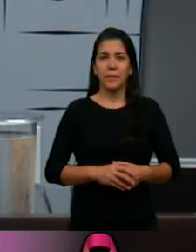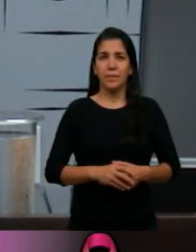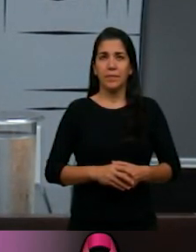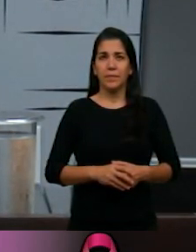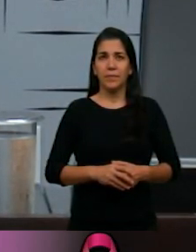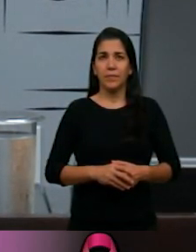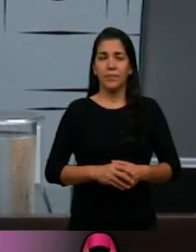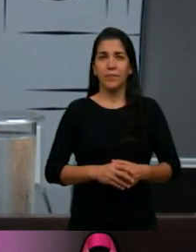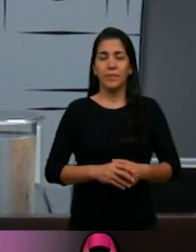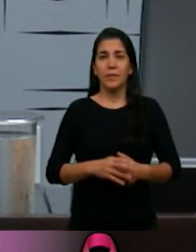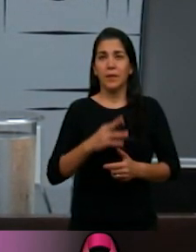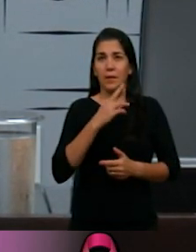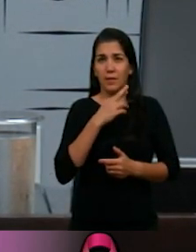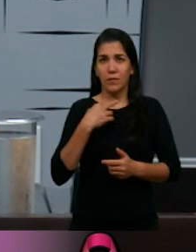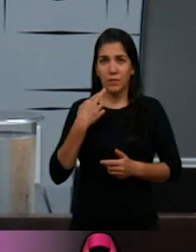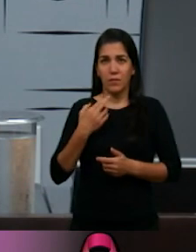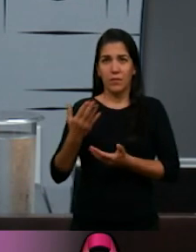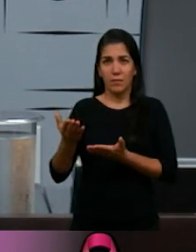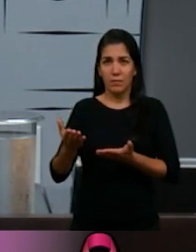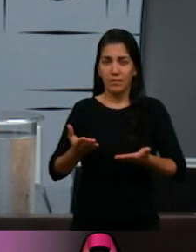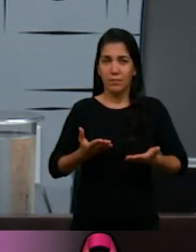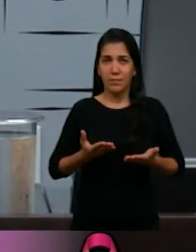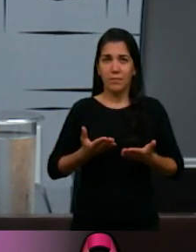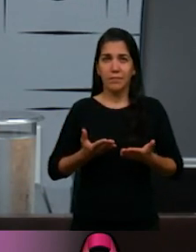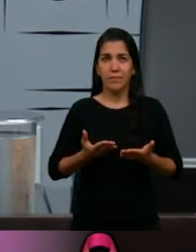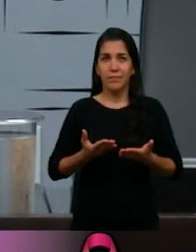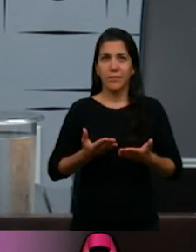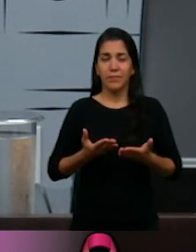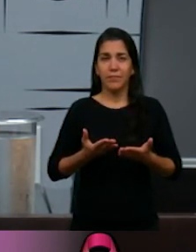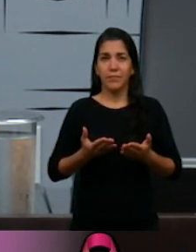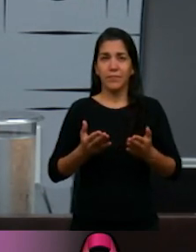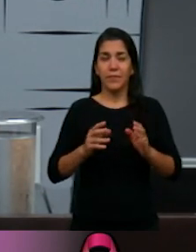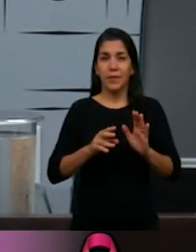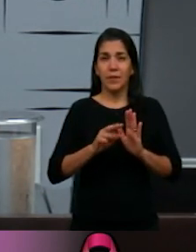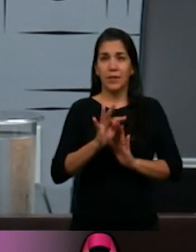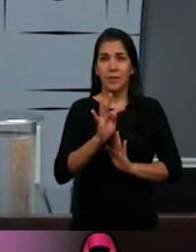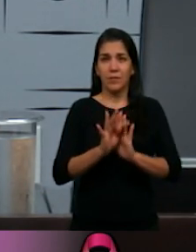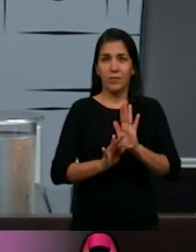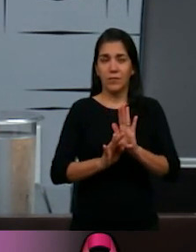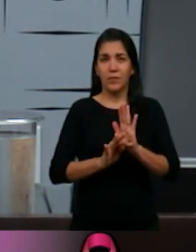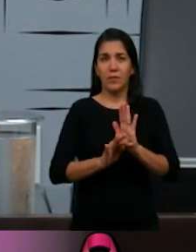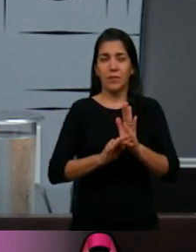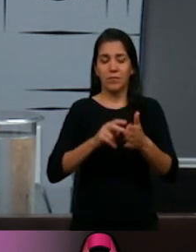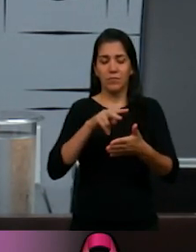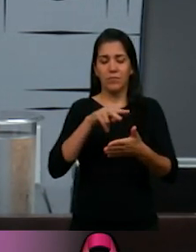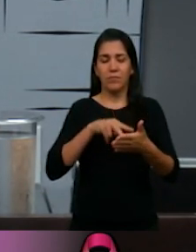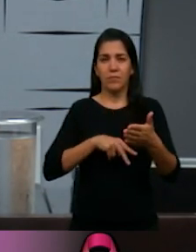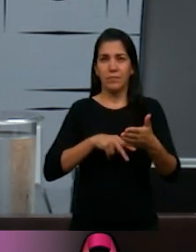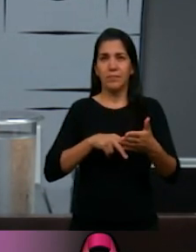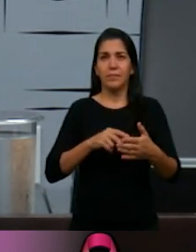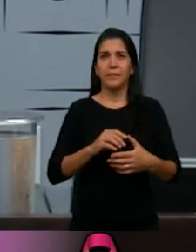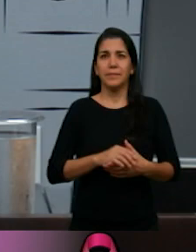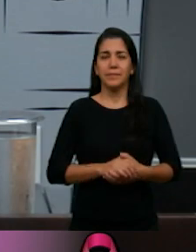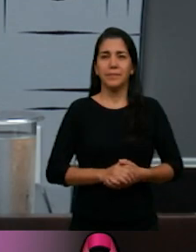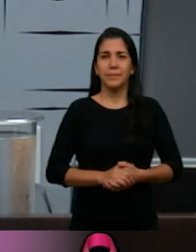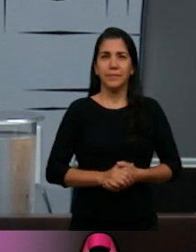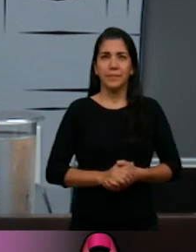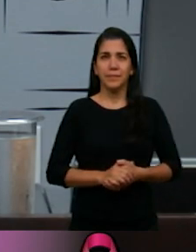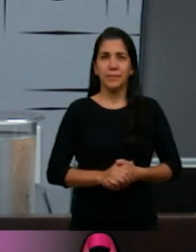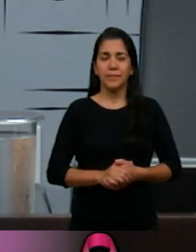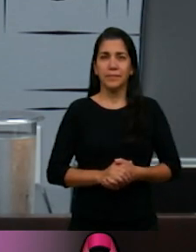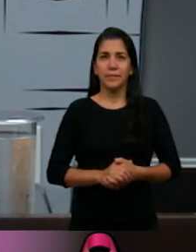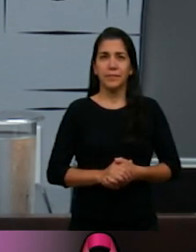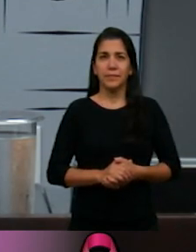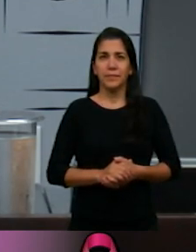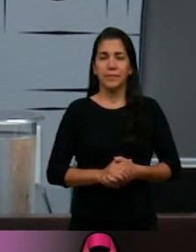convidamos a vereadora Regininha para que faça a leitura de um texto filosófico, científico, literário ou de